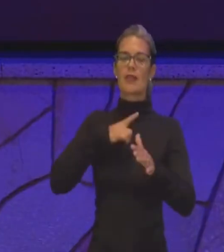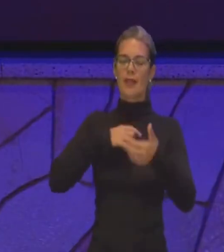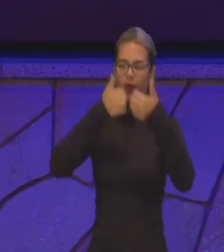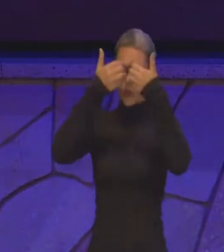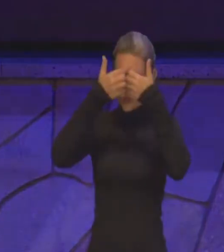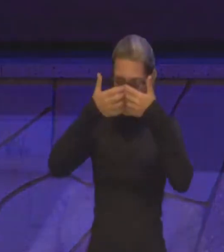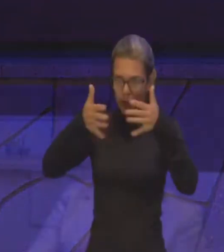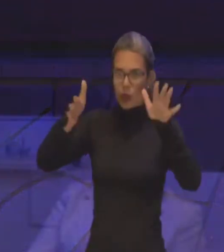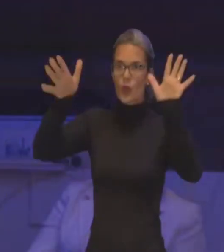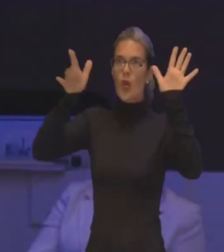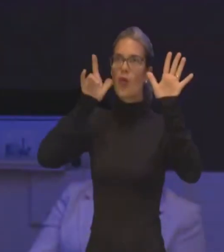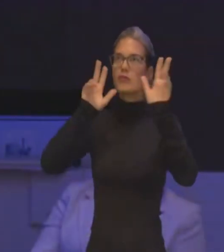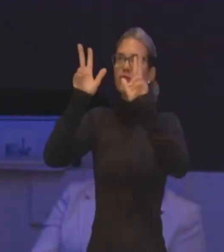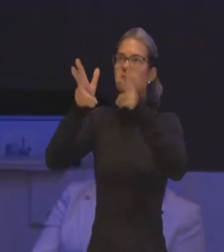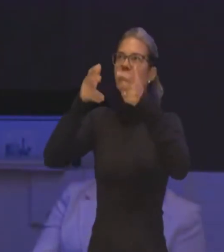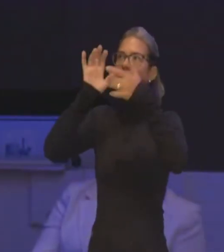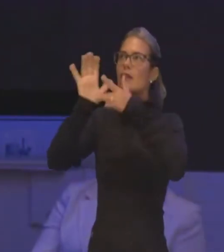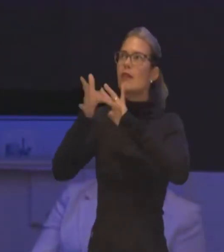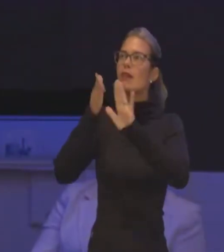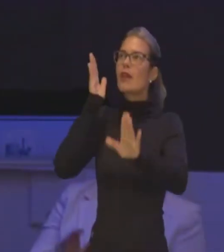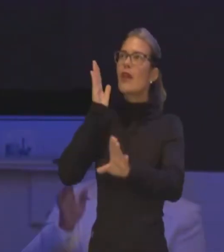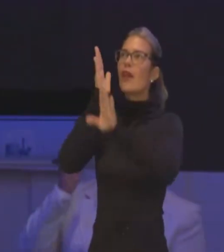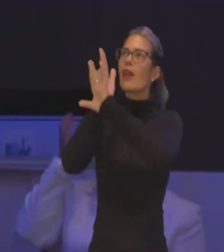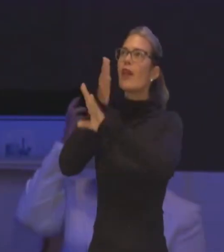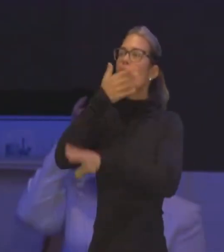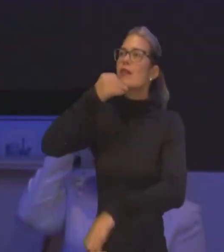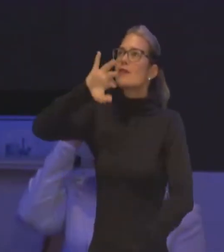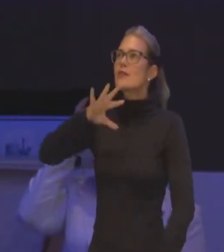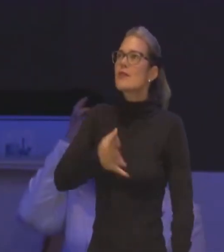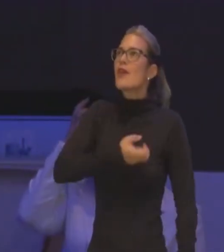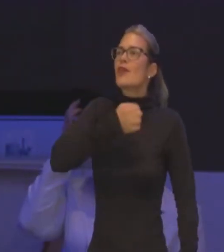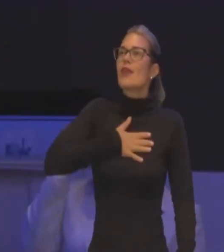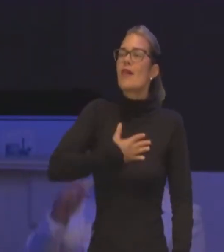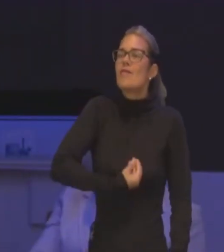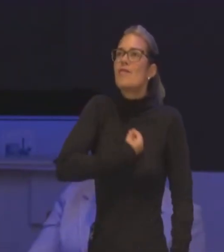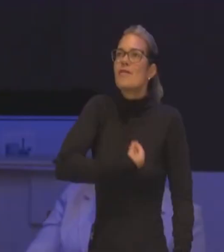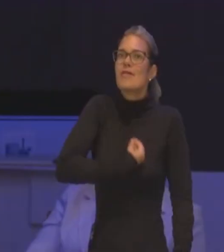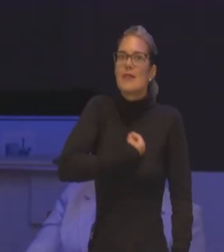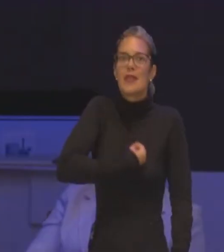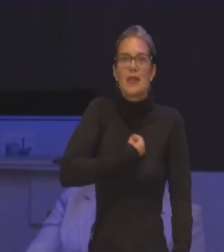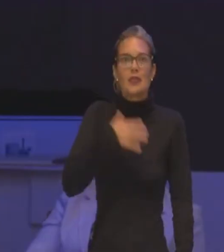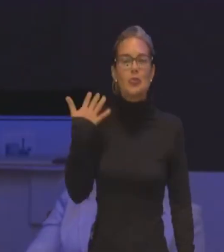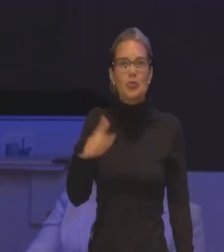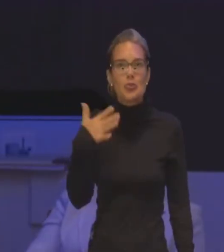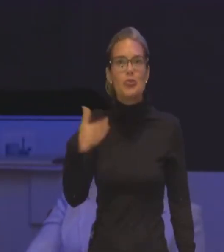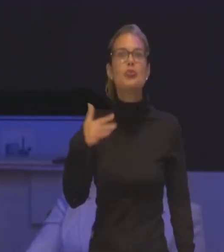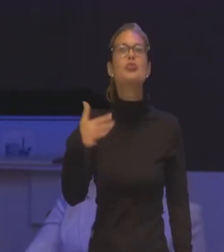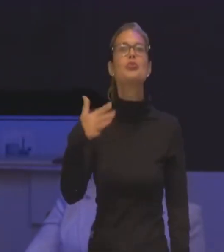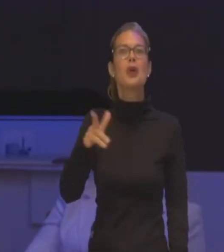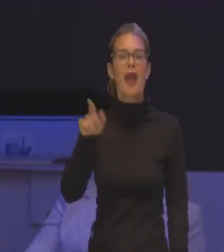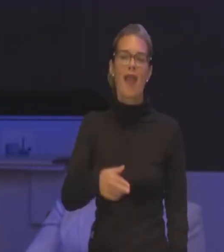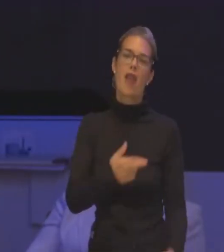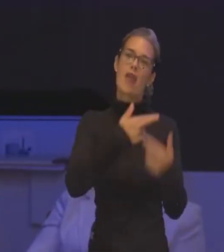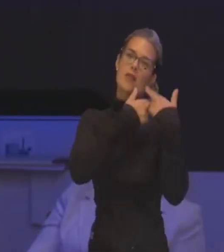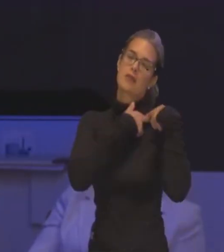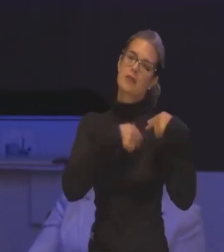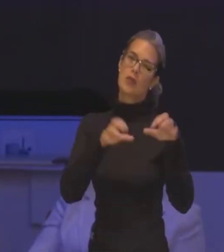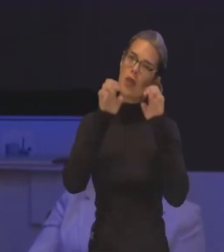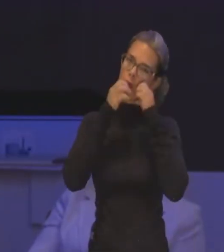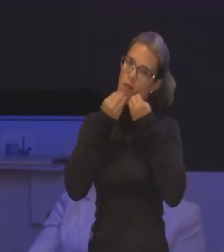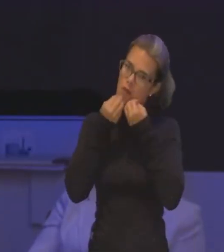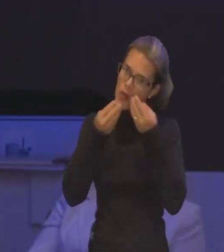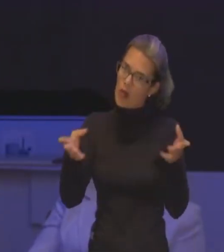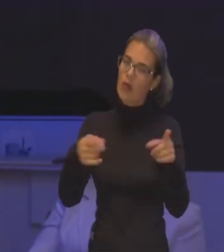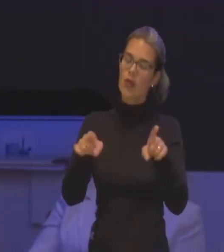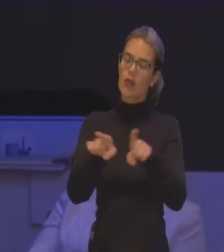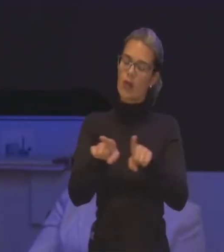olhou para Cristo e o encontrou como Senhor e Salvador de sua vida.